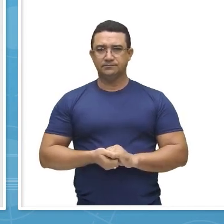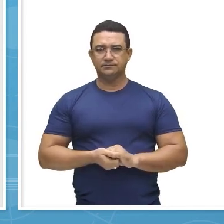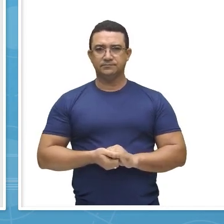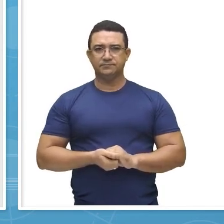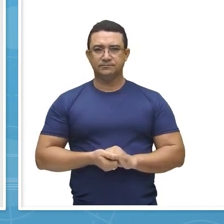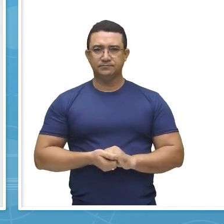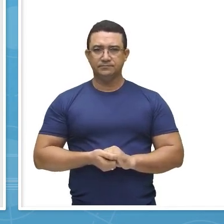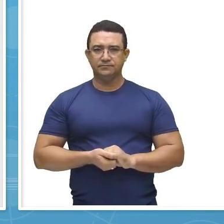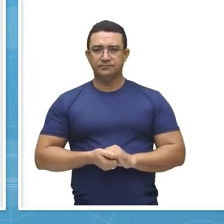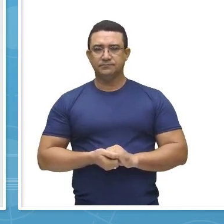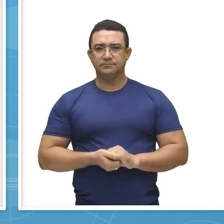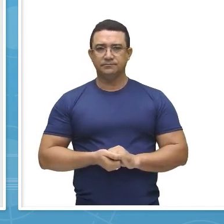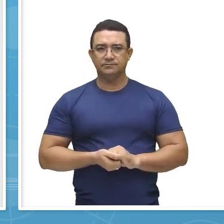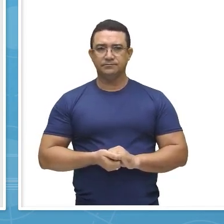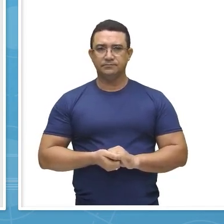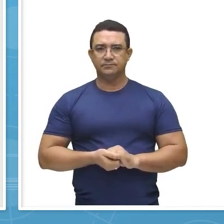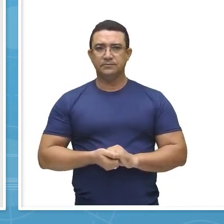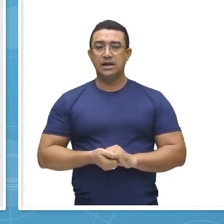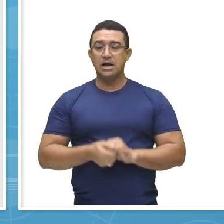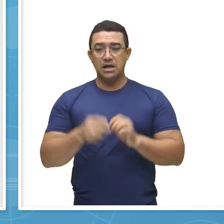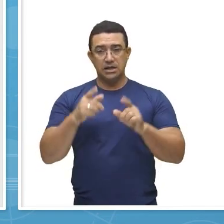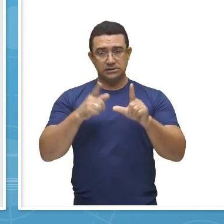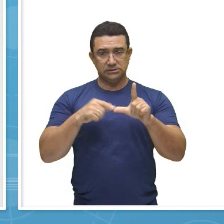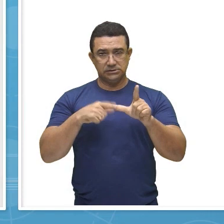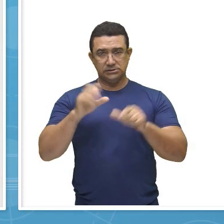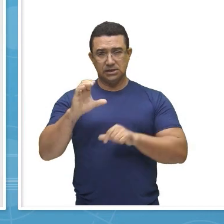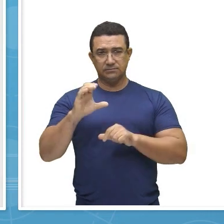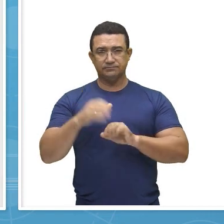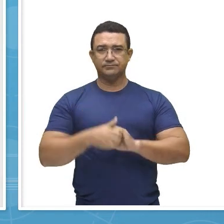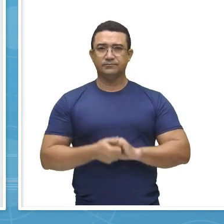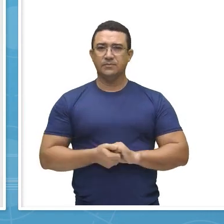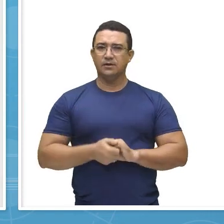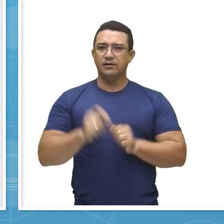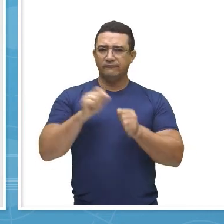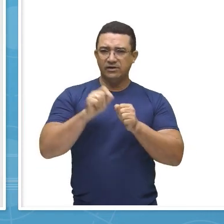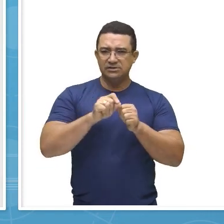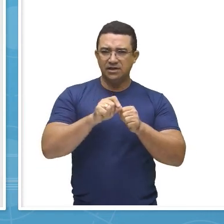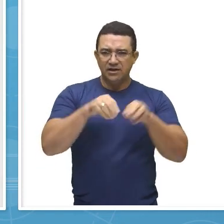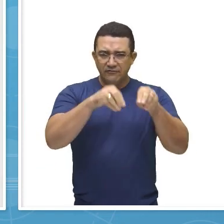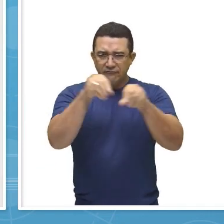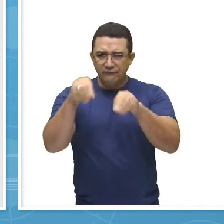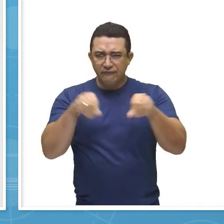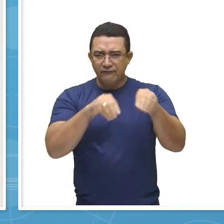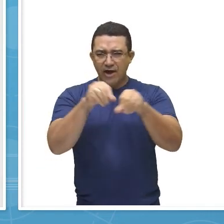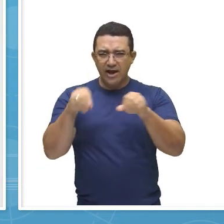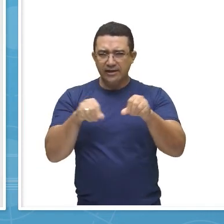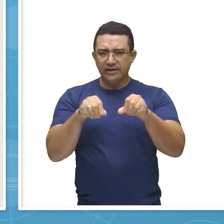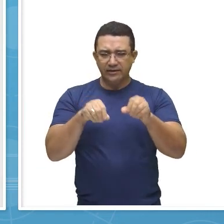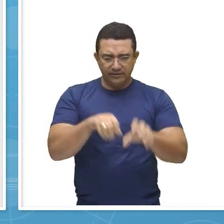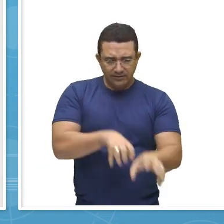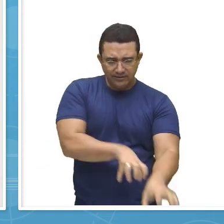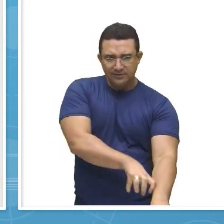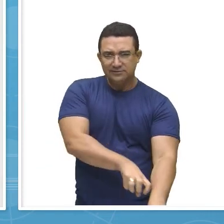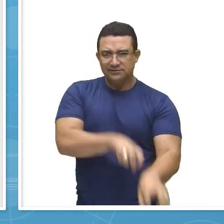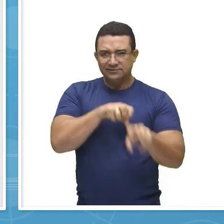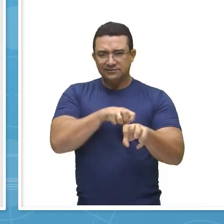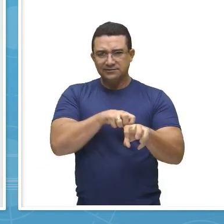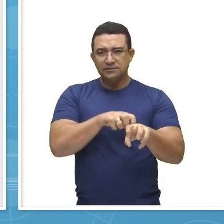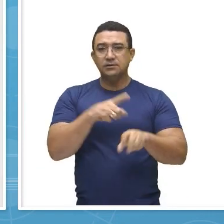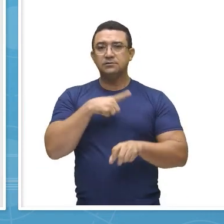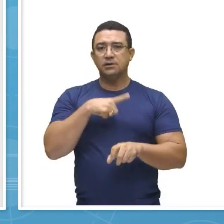não é? Na letra C, o uso e a confecção da farinha de mandioca. Aqui eu tenho a